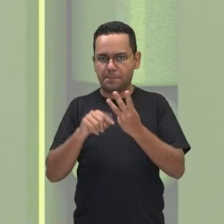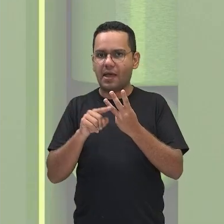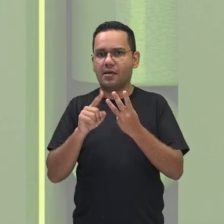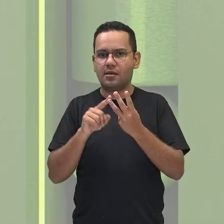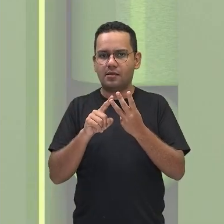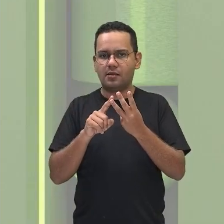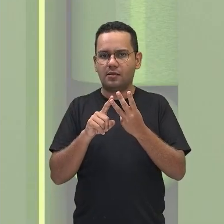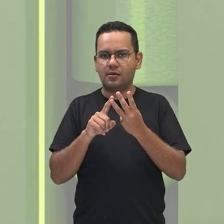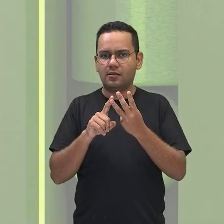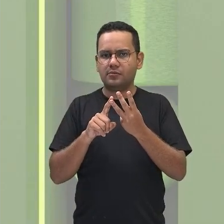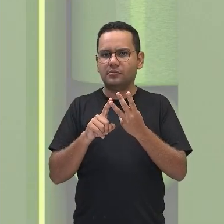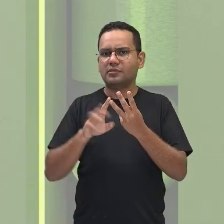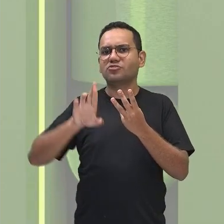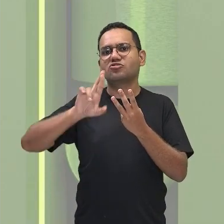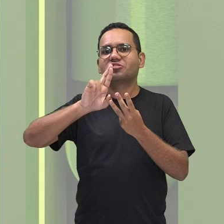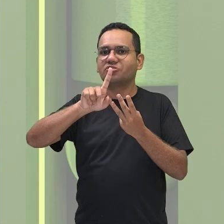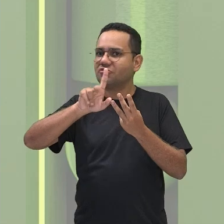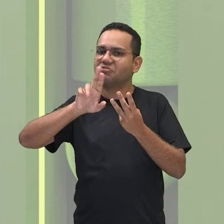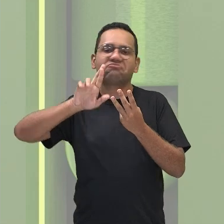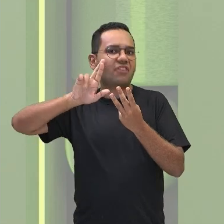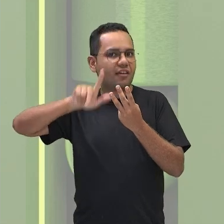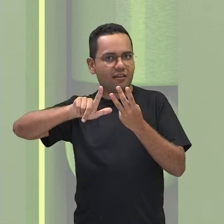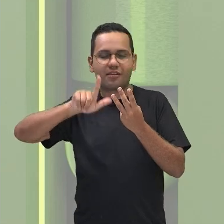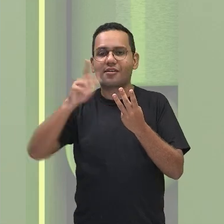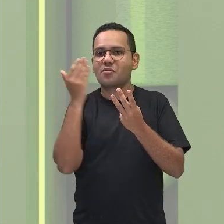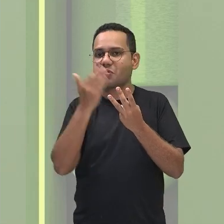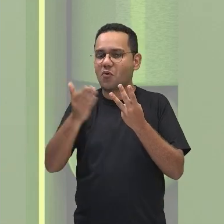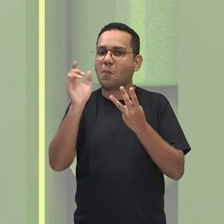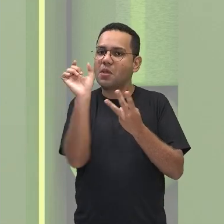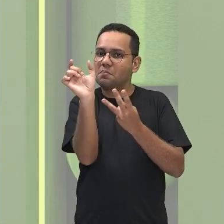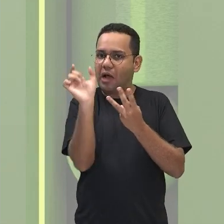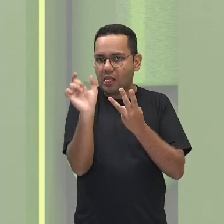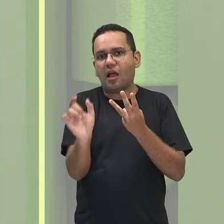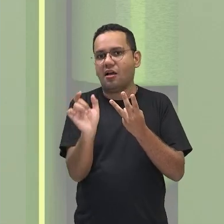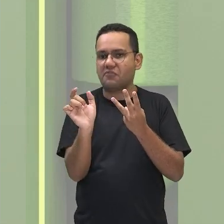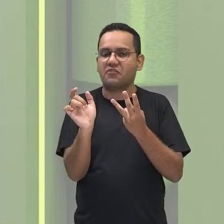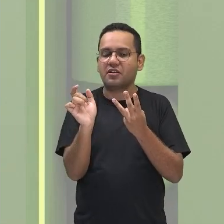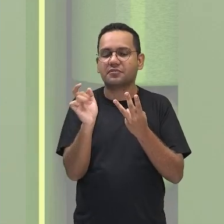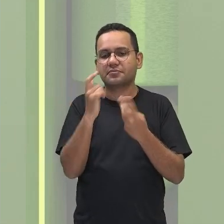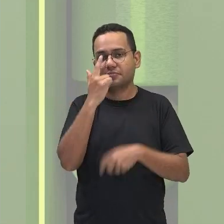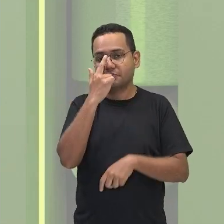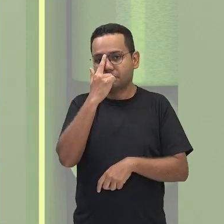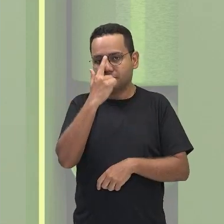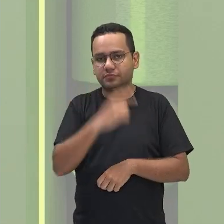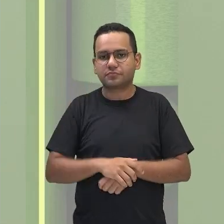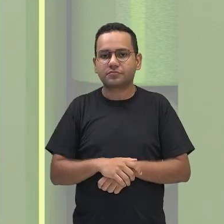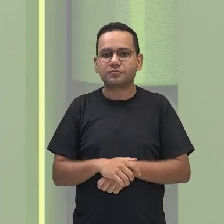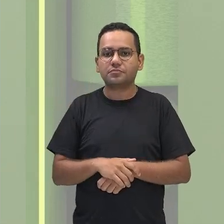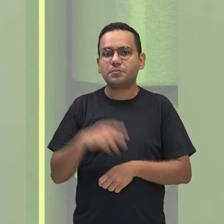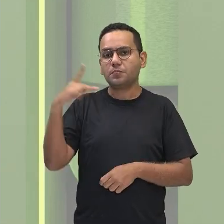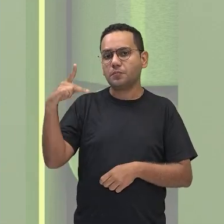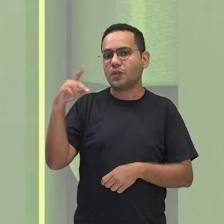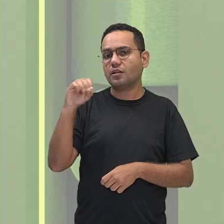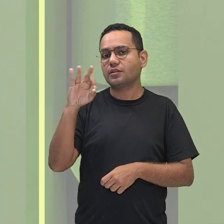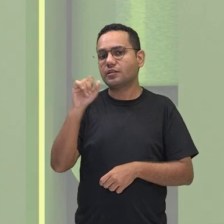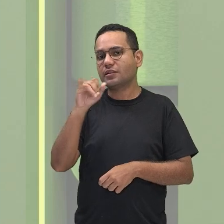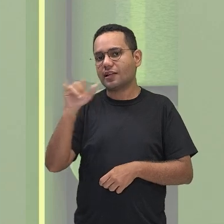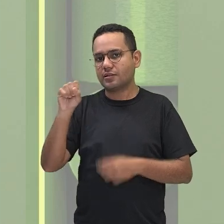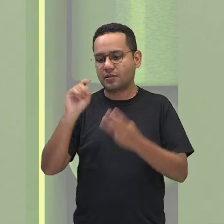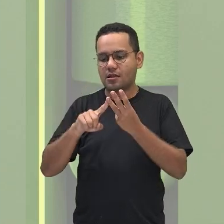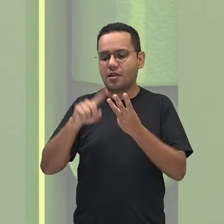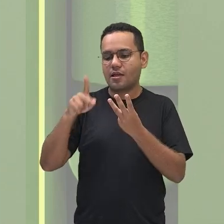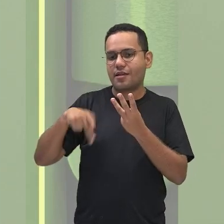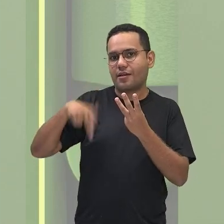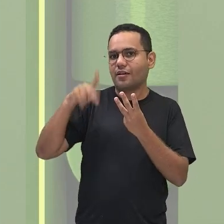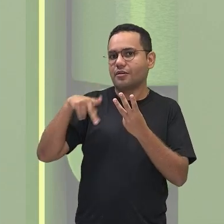com a letrinha ali que eles têm como símbolo na tabela periódica, tá? O potássio é representado pela letra